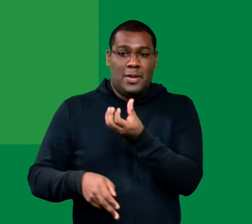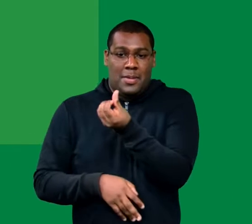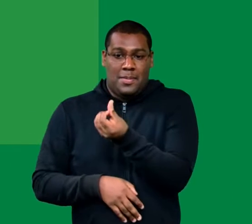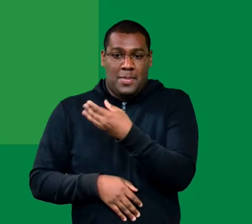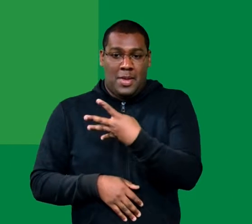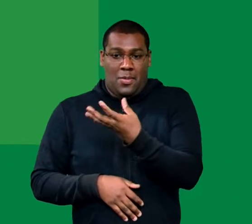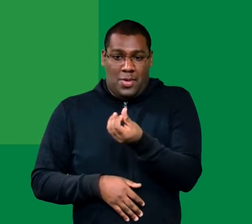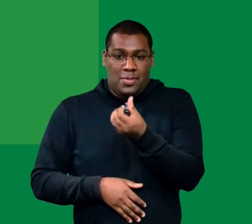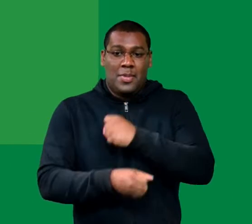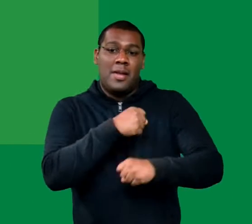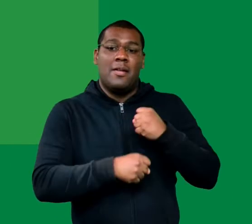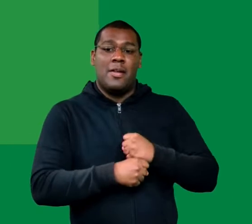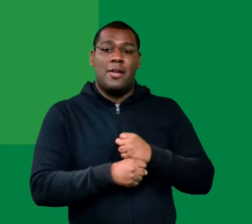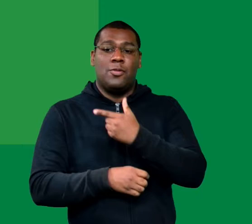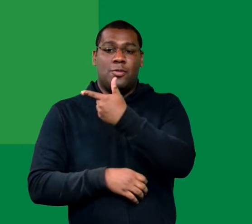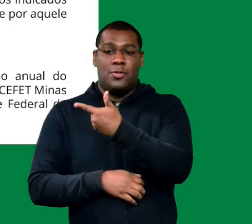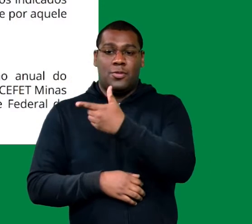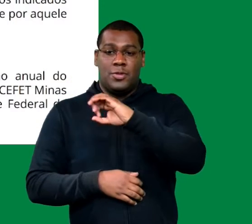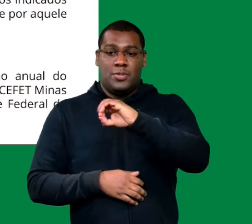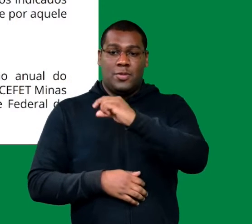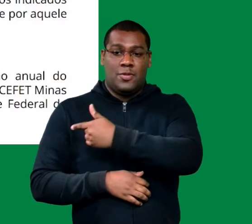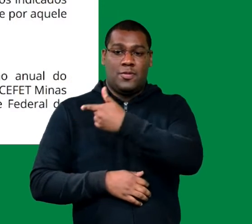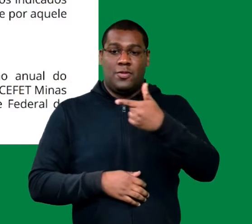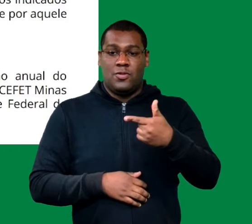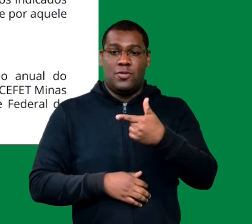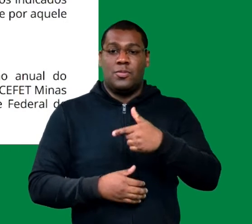de 2022, tá certo?